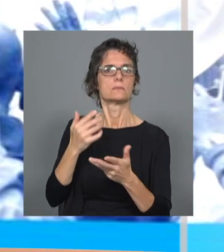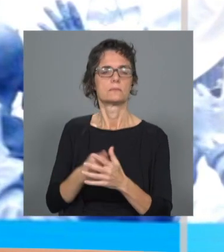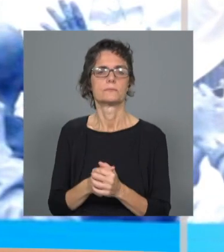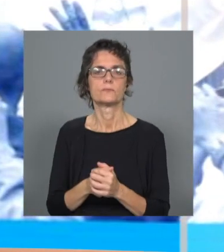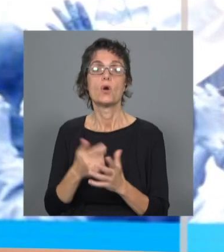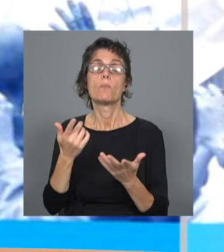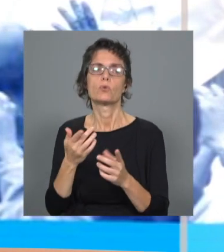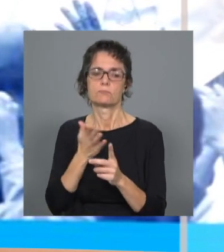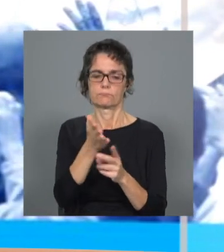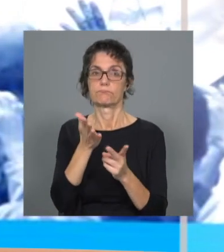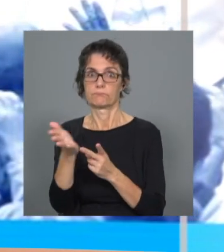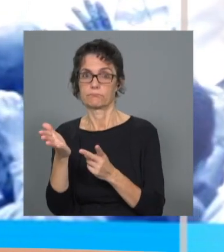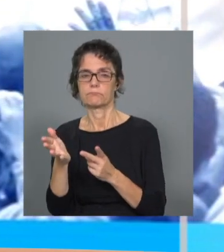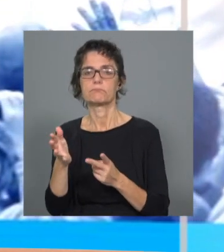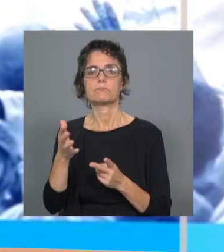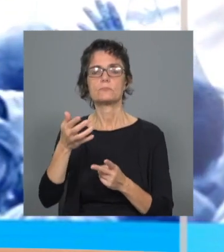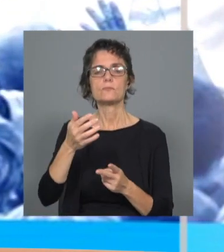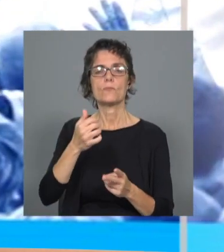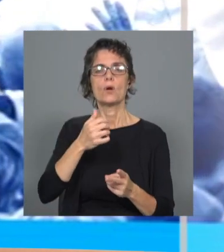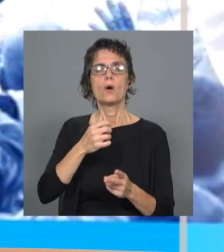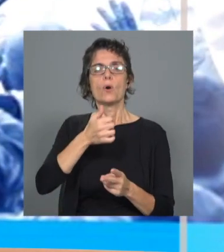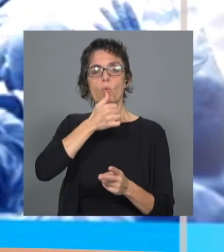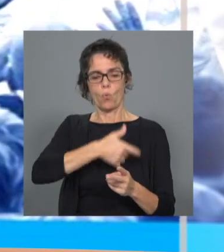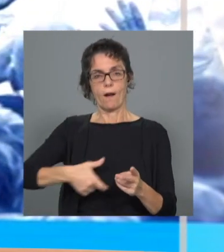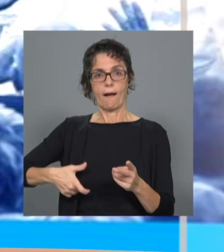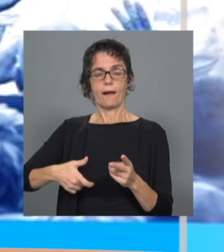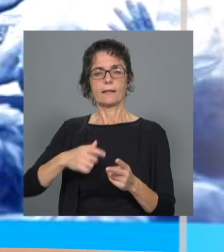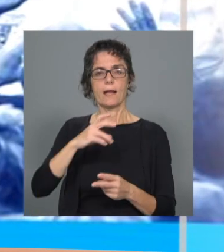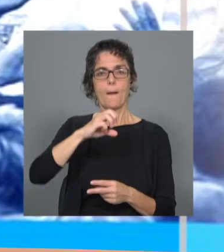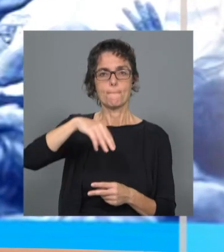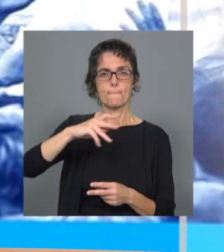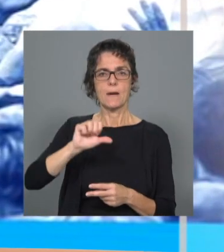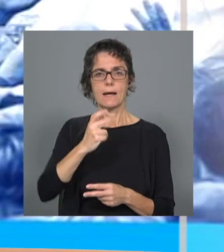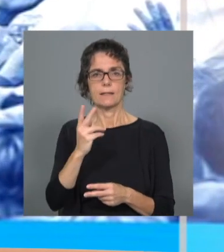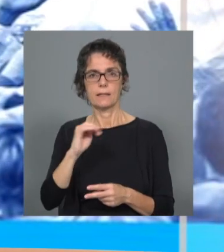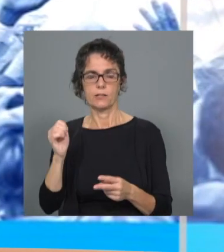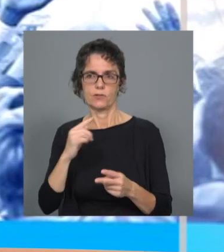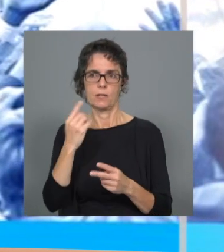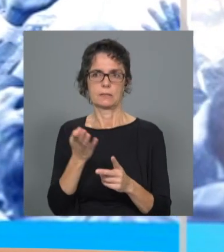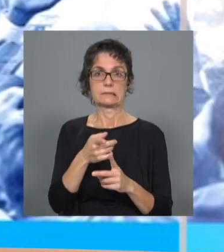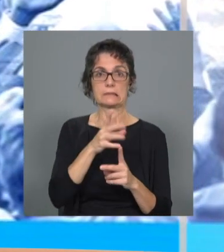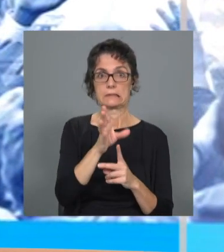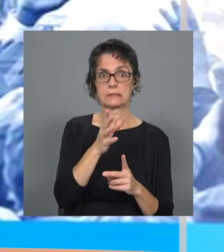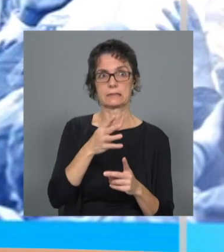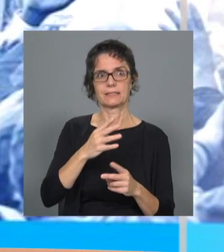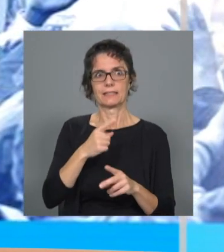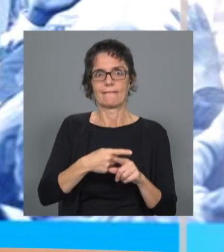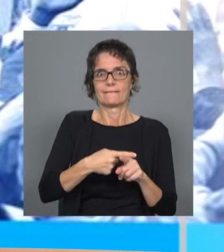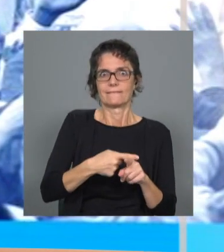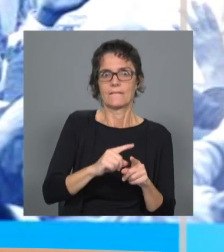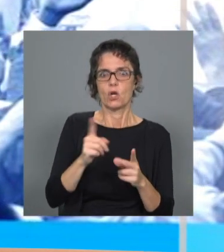António Marto, no início da peregrinação de outubro, foi muito claro. Há uma tendência de entusiasmo e há uma tendência de resistência.